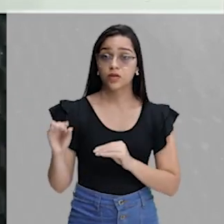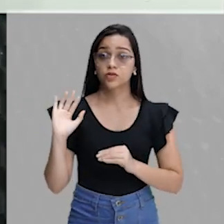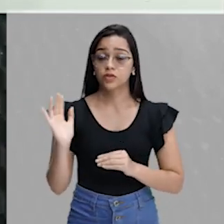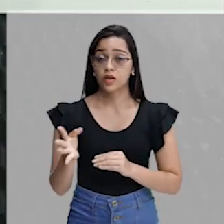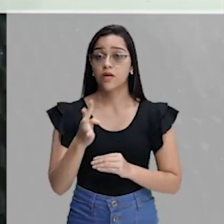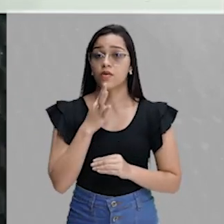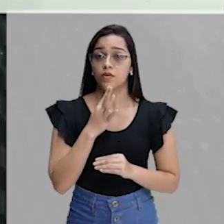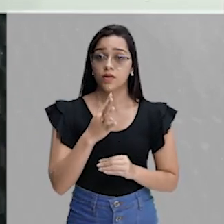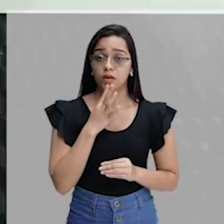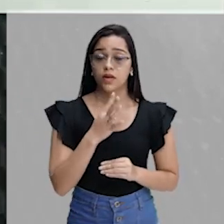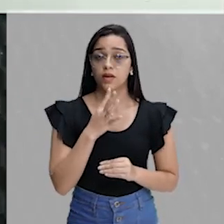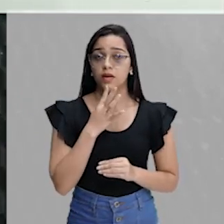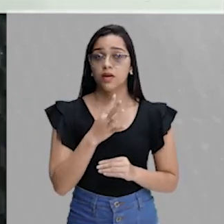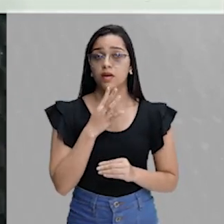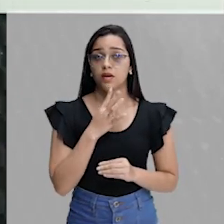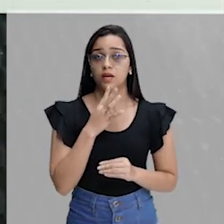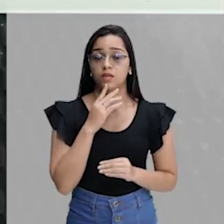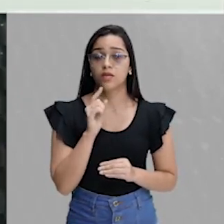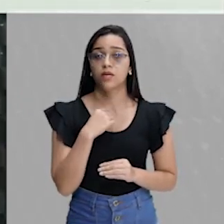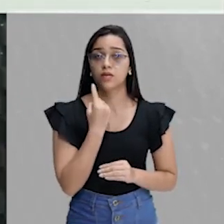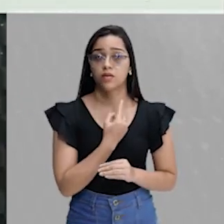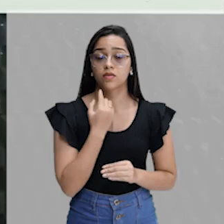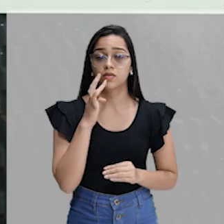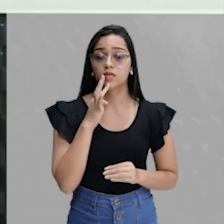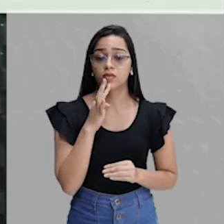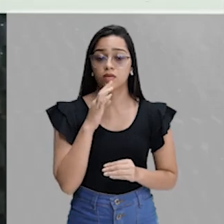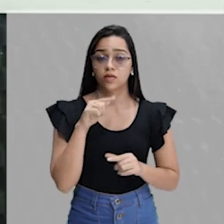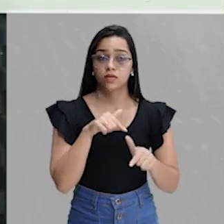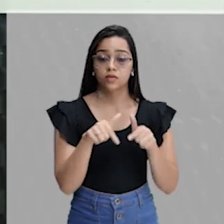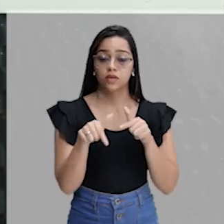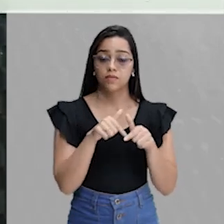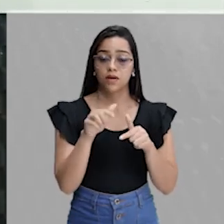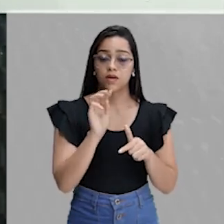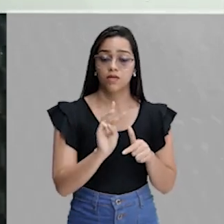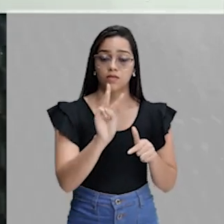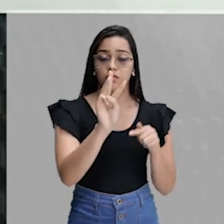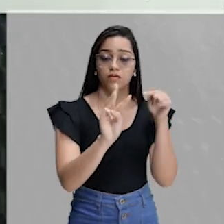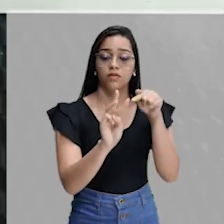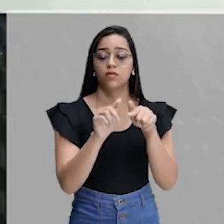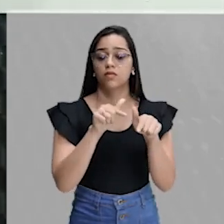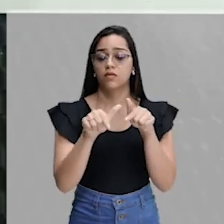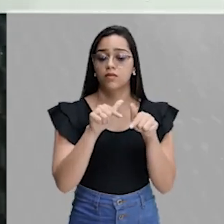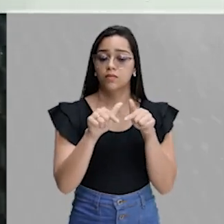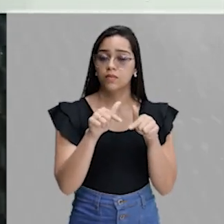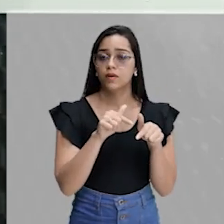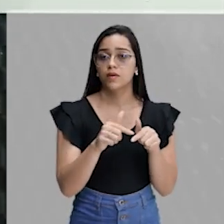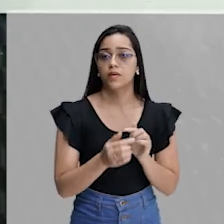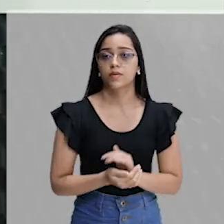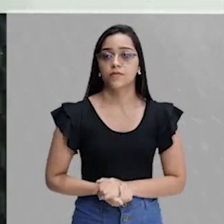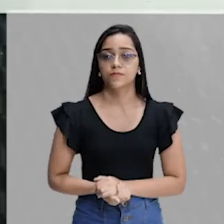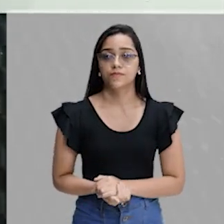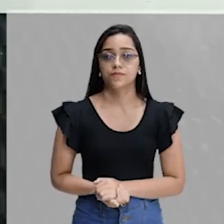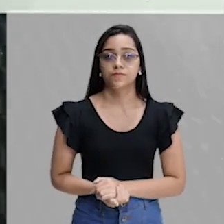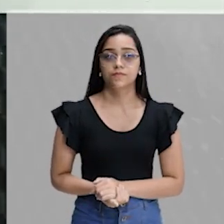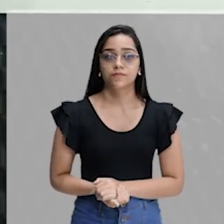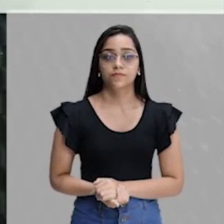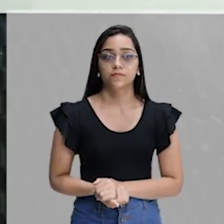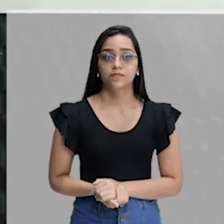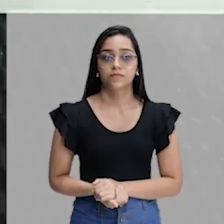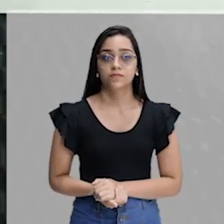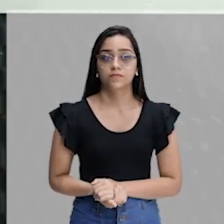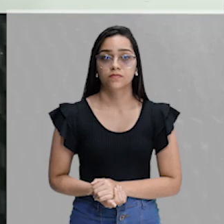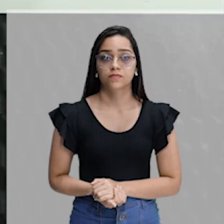conhecemos. Isso aqui é o que nós chamamos de trabalho. Então, isso é o trabalho, ó.